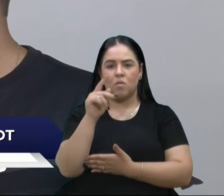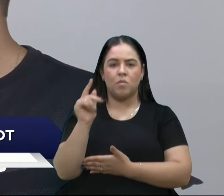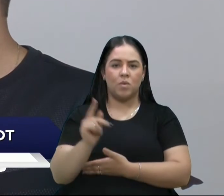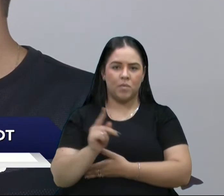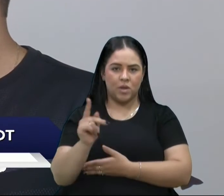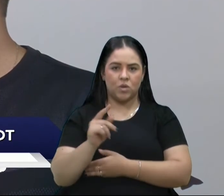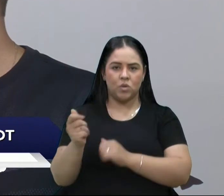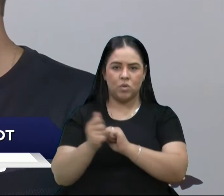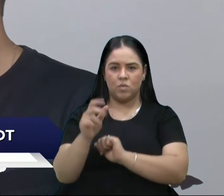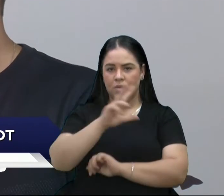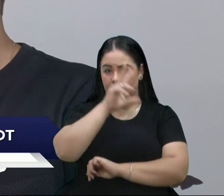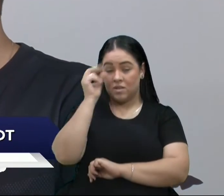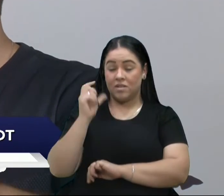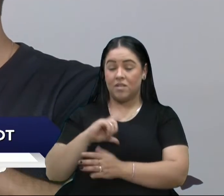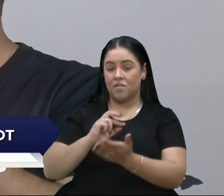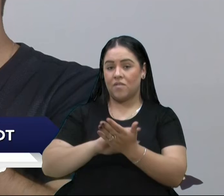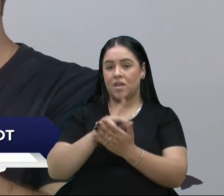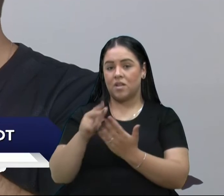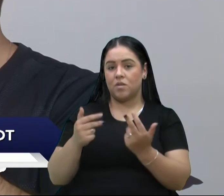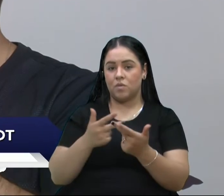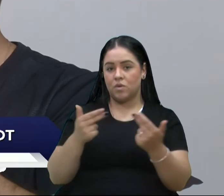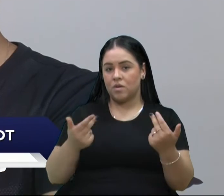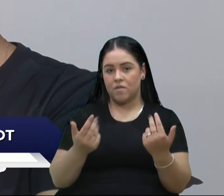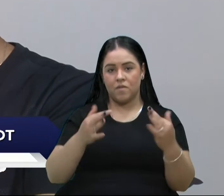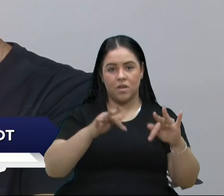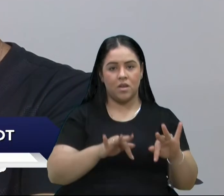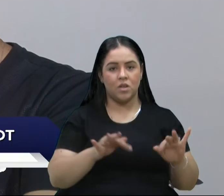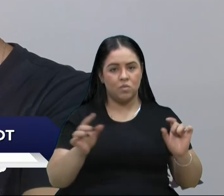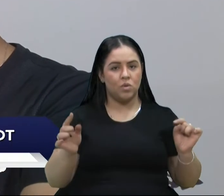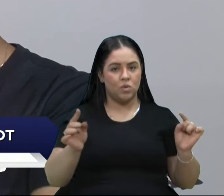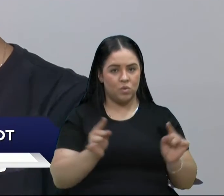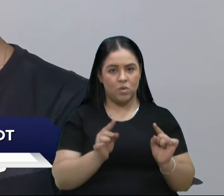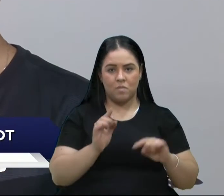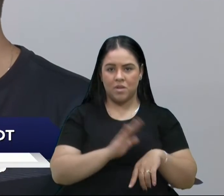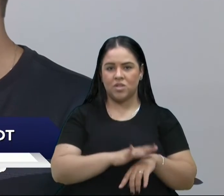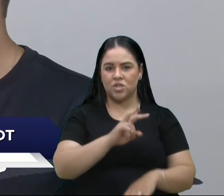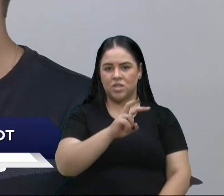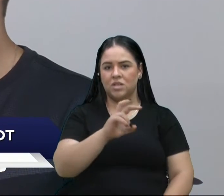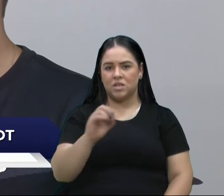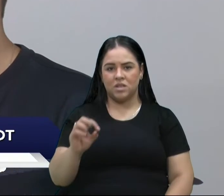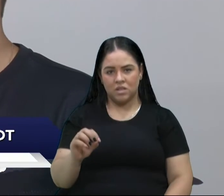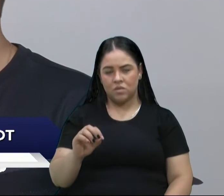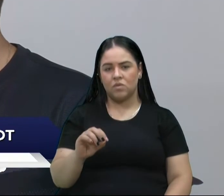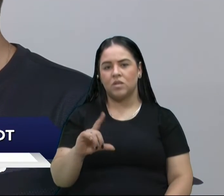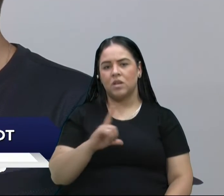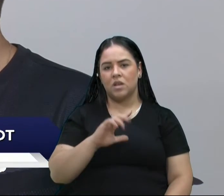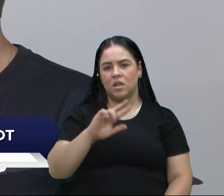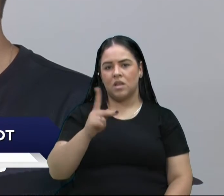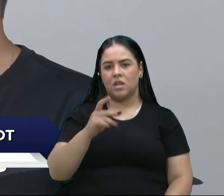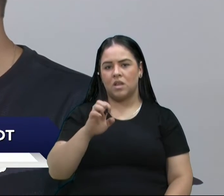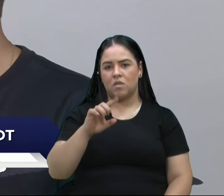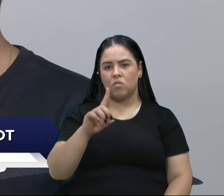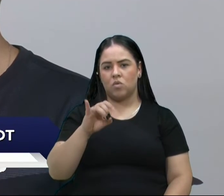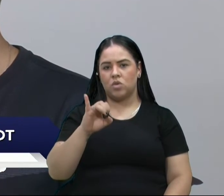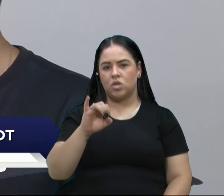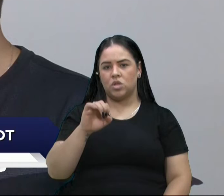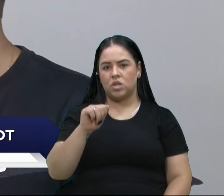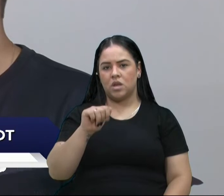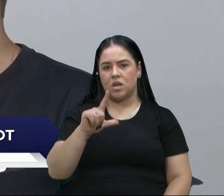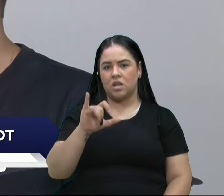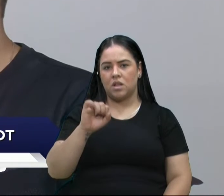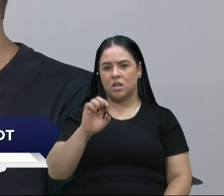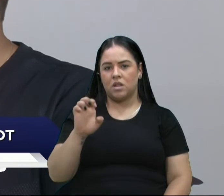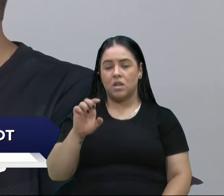serviços já deixaram de ser ofertados, né? Reduziram mais de 500 ofertas de hemodiálise, né? De cirurgias